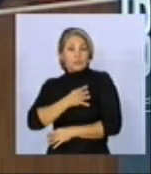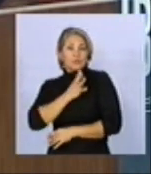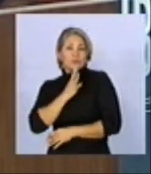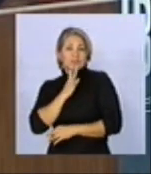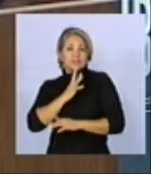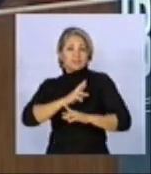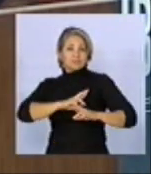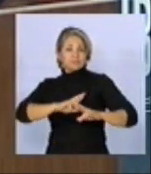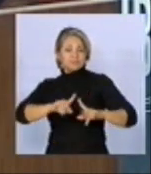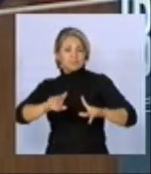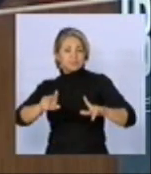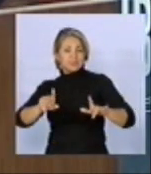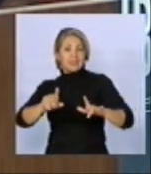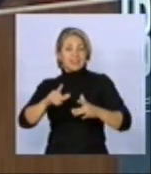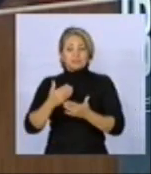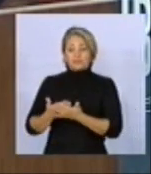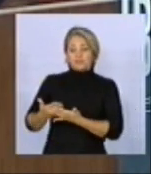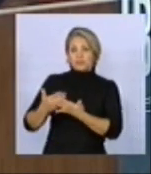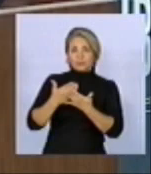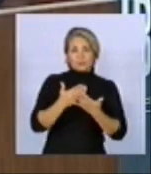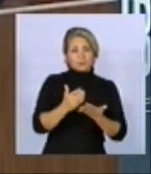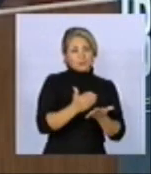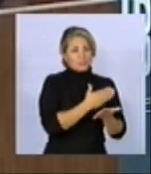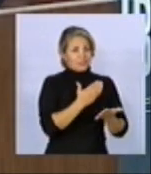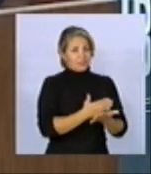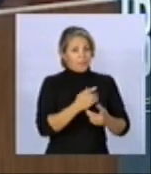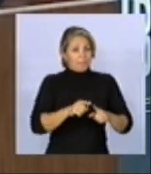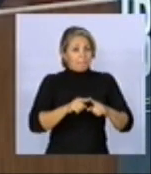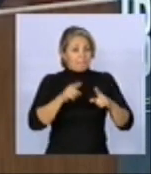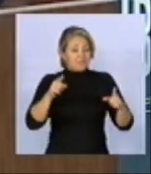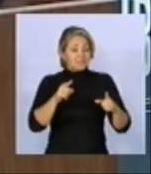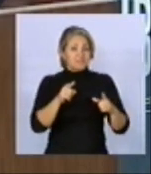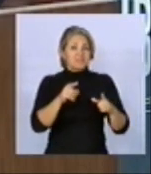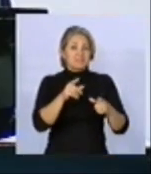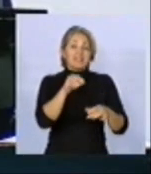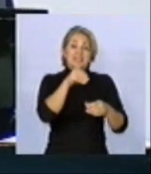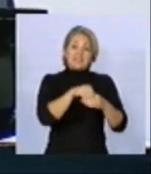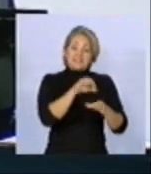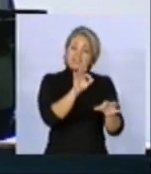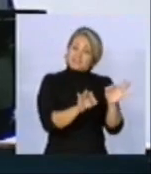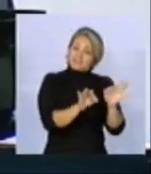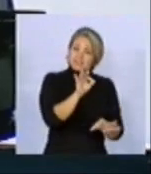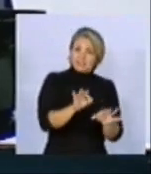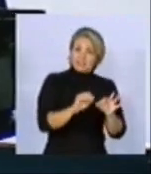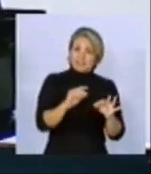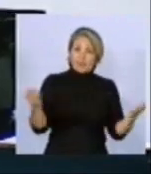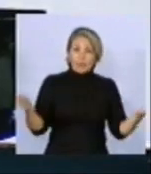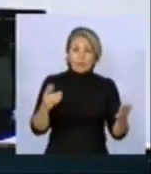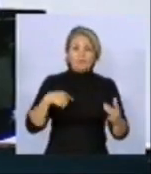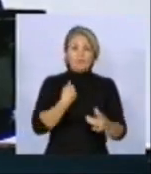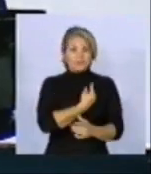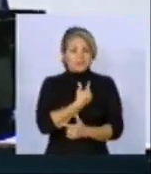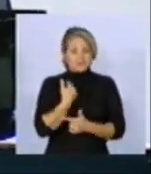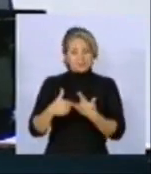enciclopédico mas da do material jurídico nós trabalhamos hoje com 13.000 leis e no